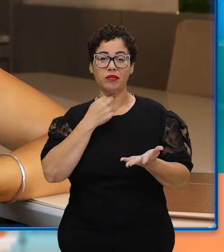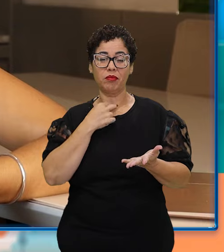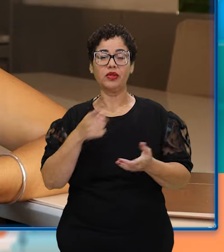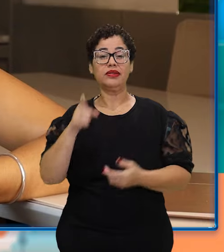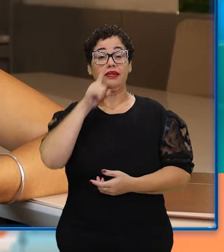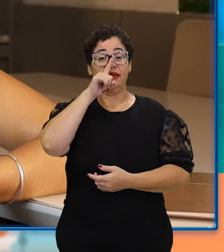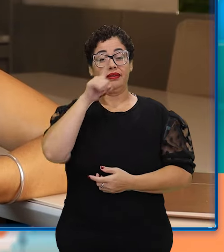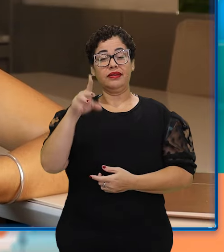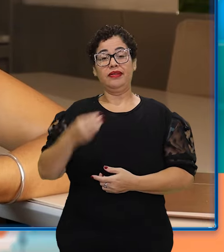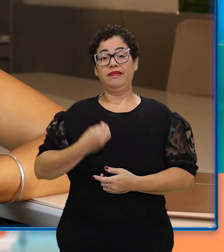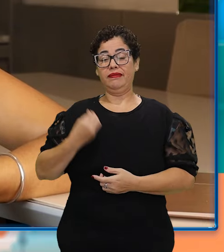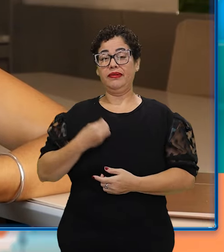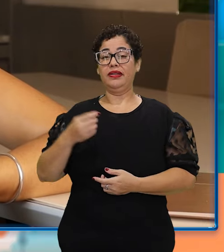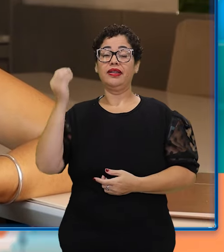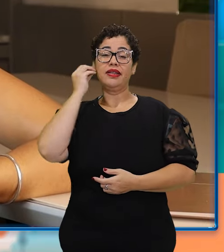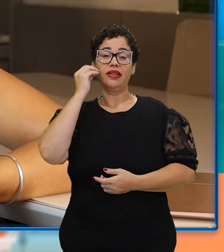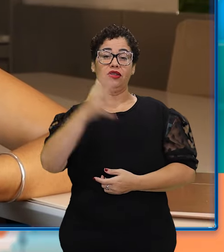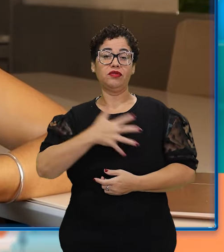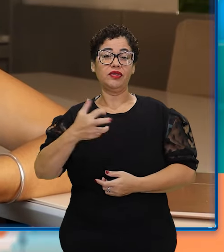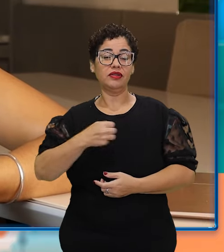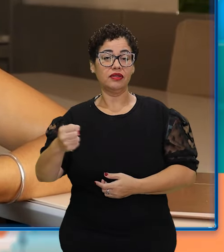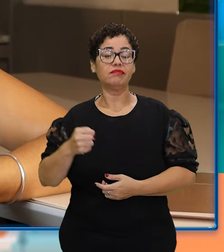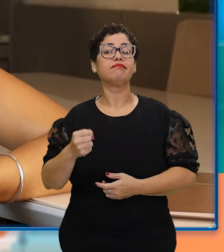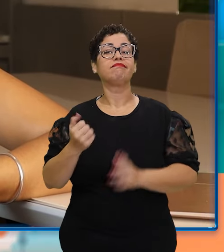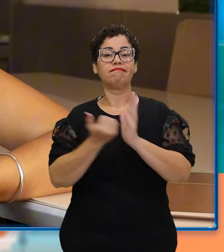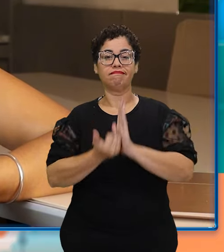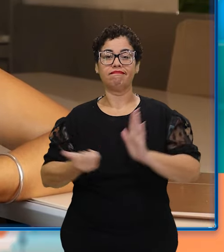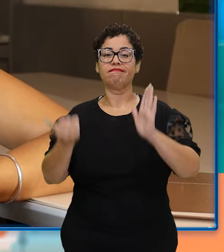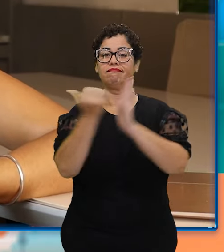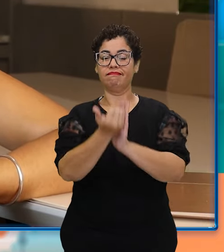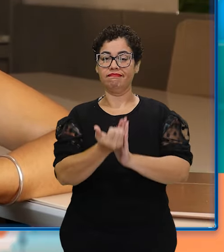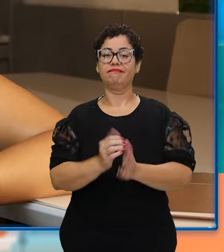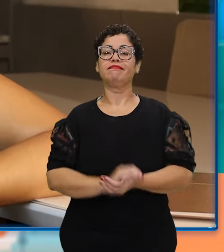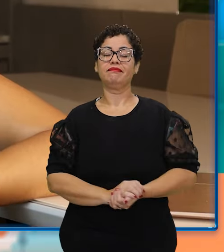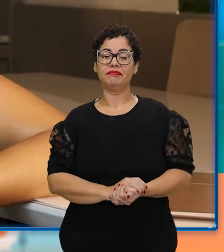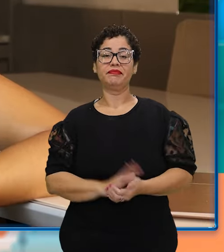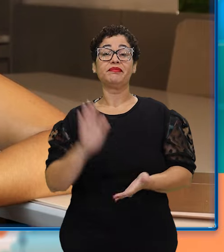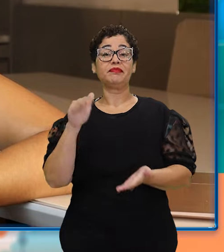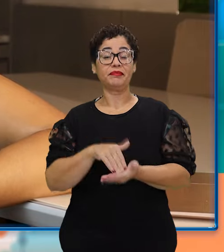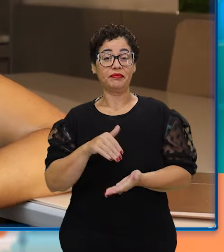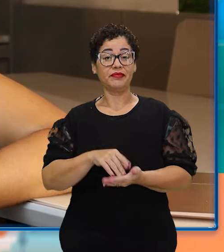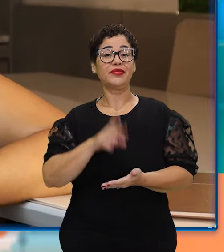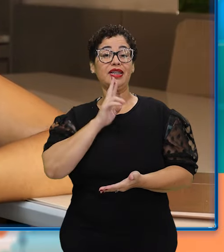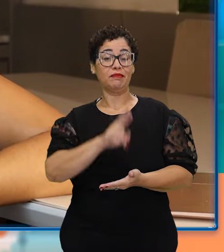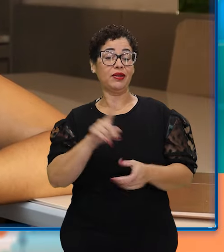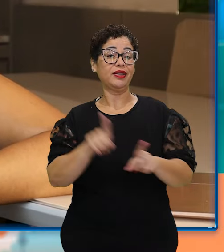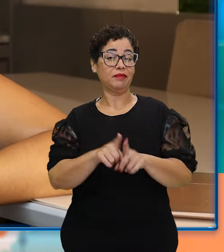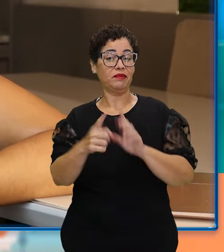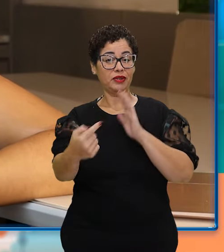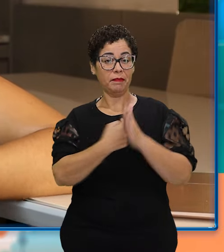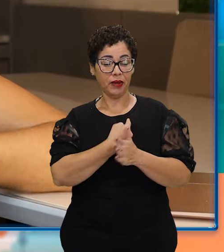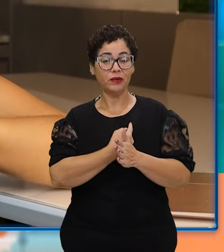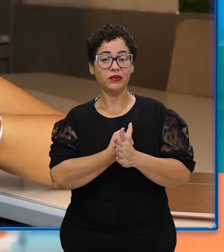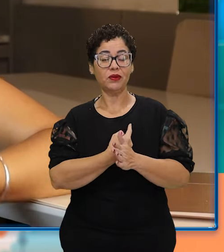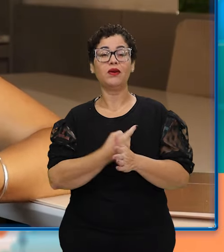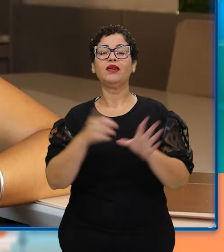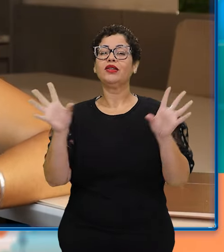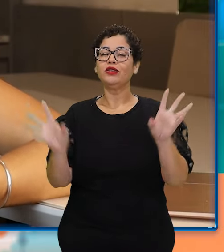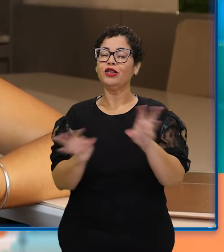risco para ideação e tentativas de suicídio acaba também sendo maior. E para finalizar a resposta à sua pergunta, Dani,